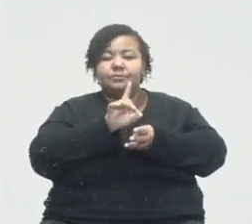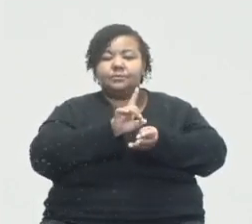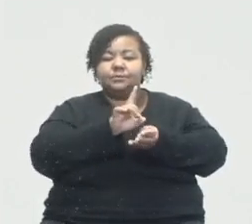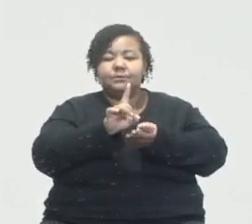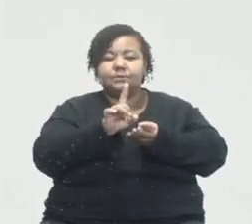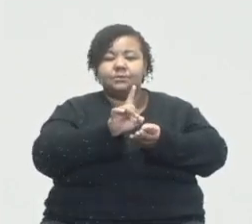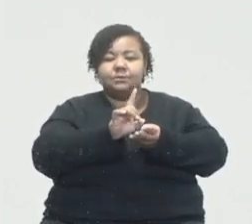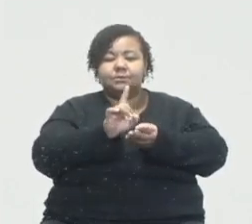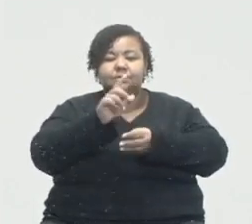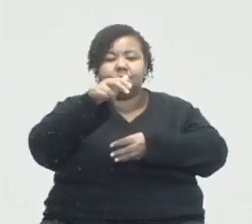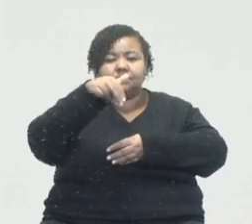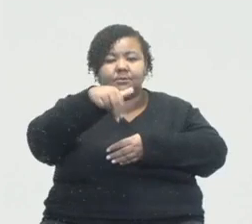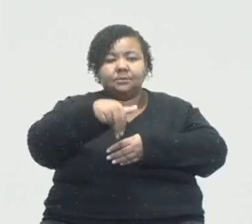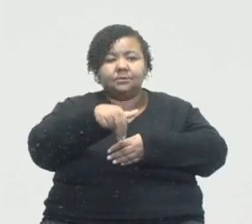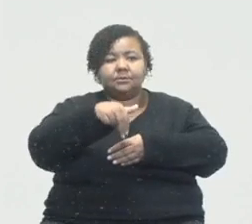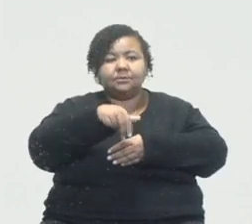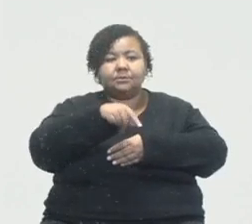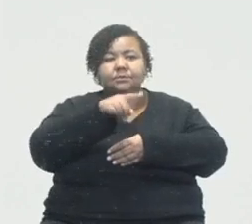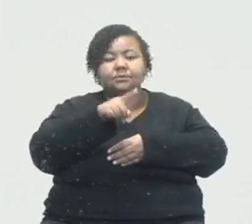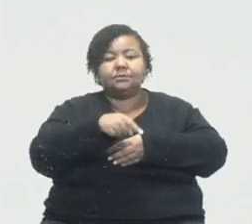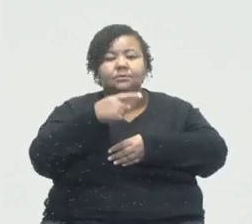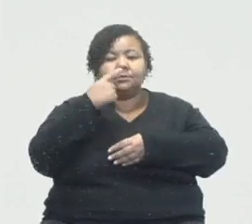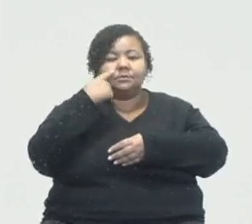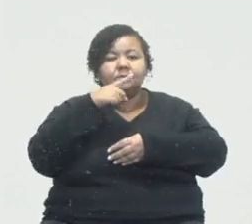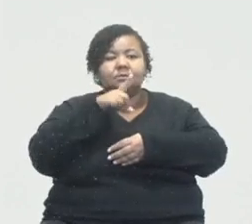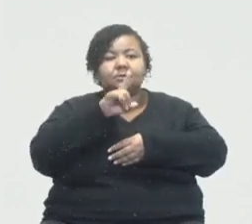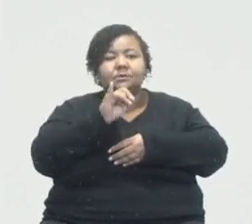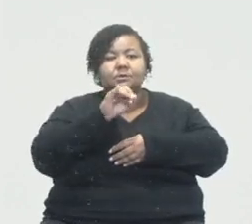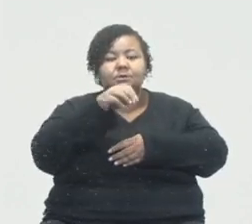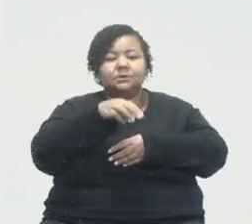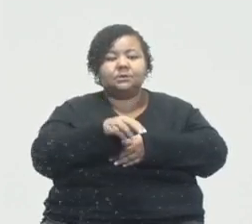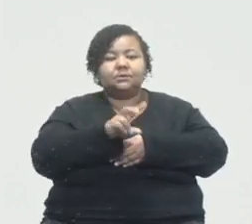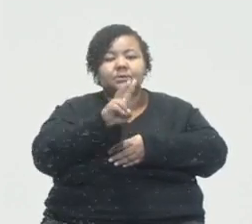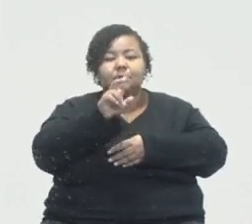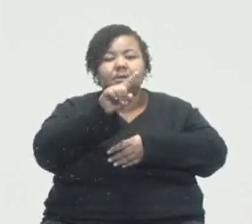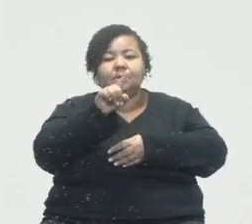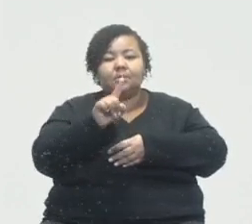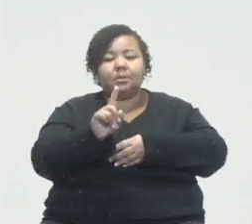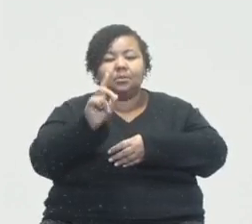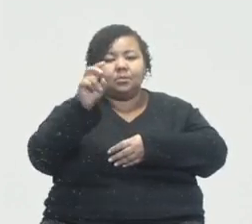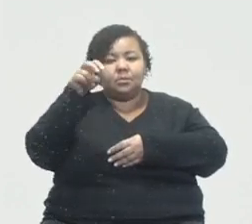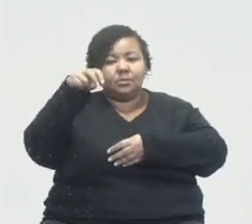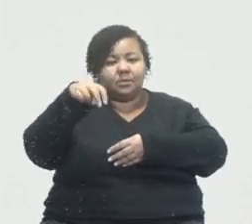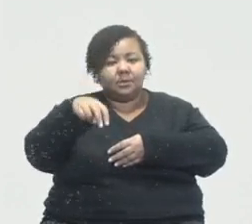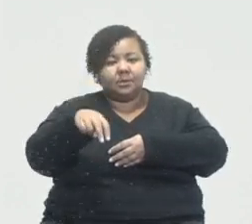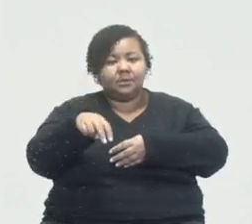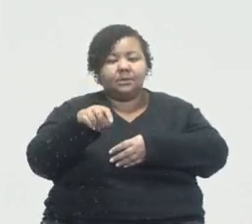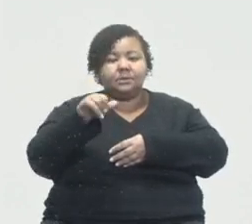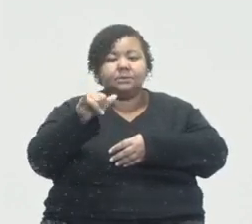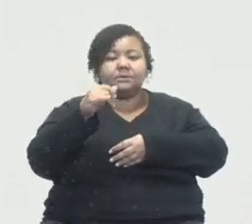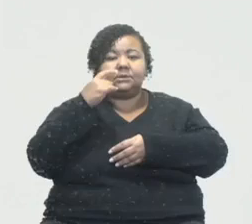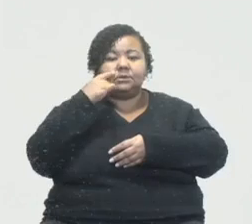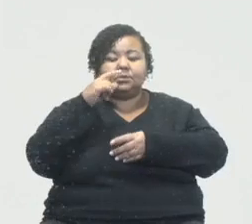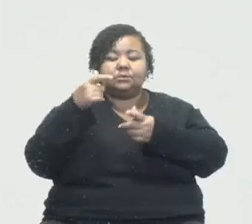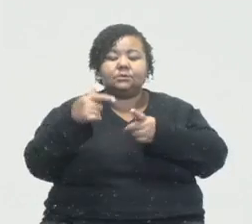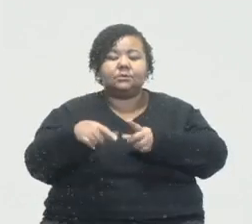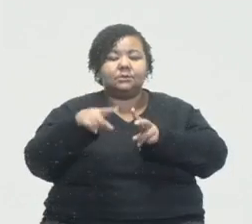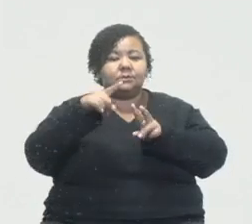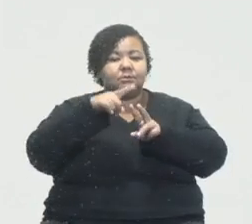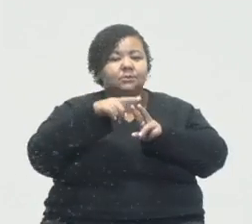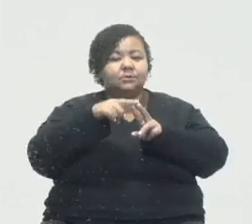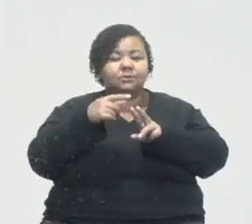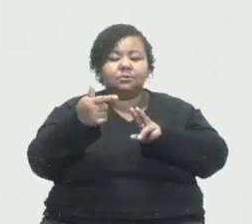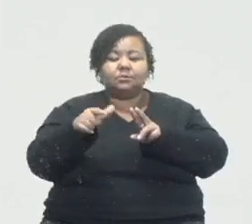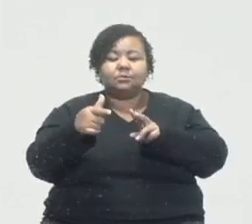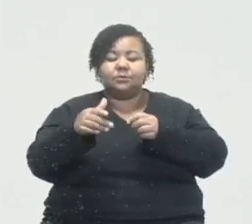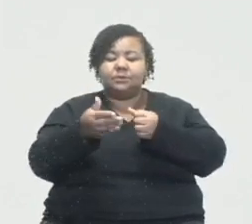ele vai ter dimensão n, então a gente denota que a dimensão do nosso espaço vetorial é n. Se o nosso espaço vetorial não possui uma base,